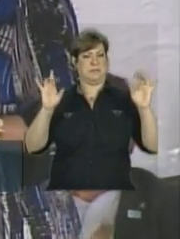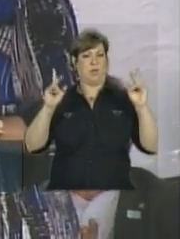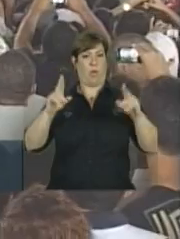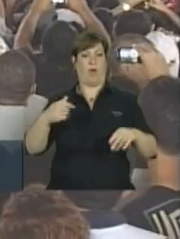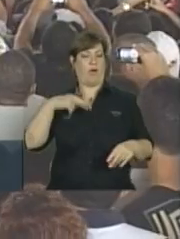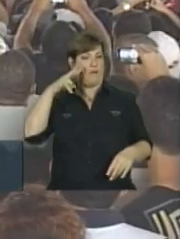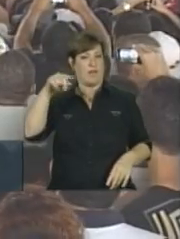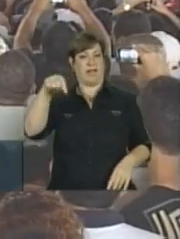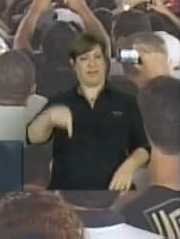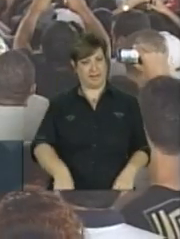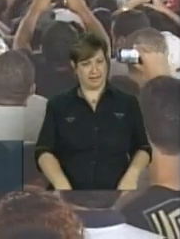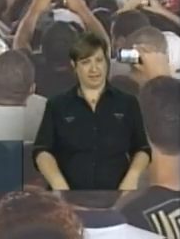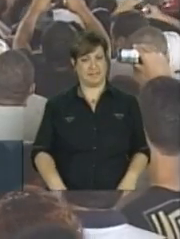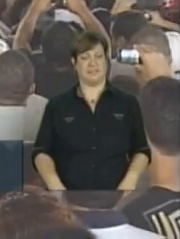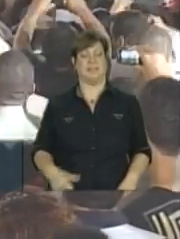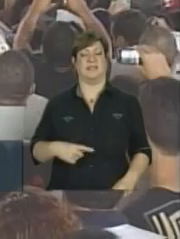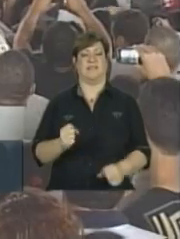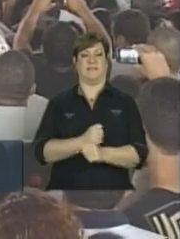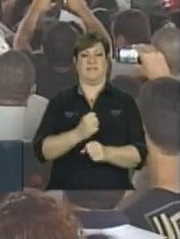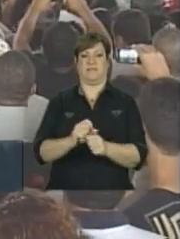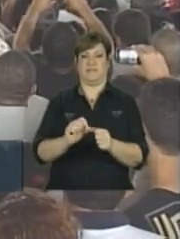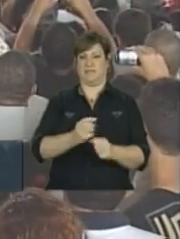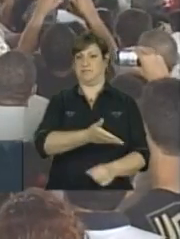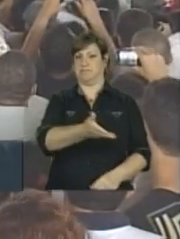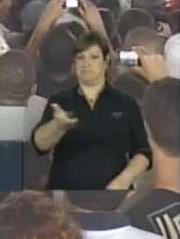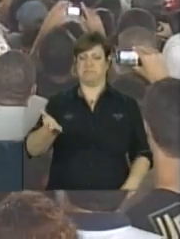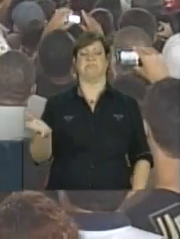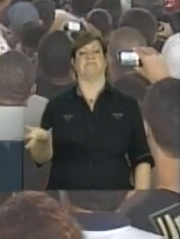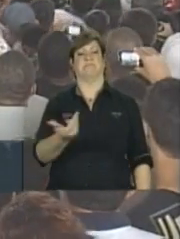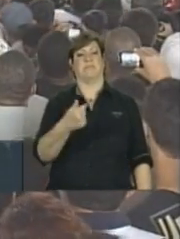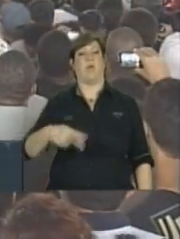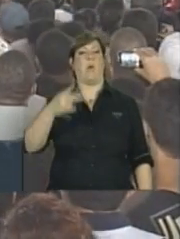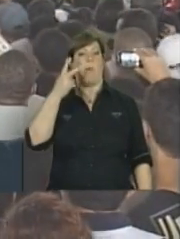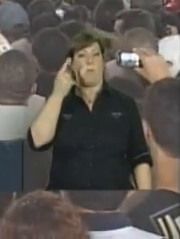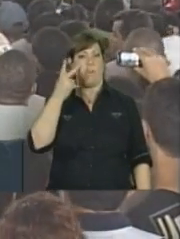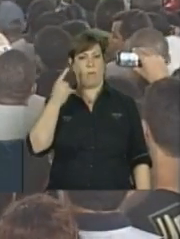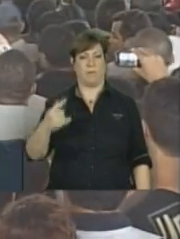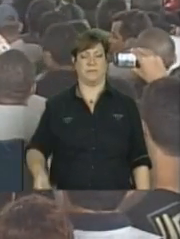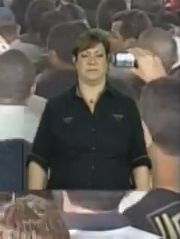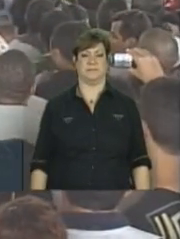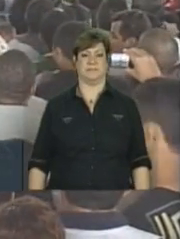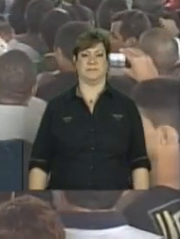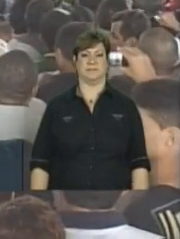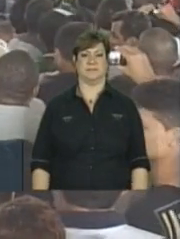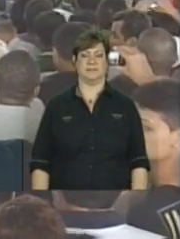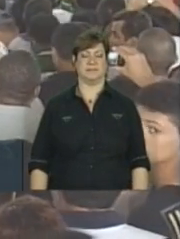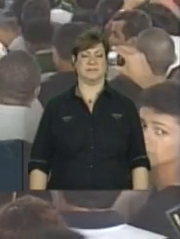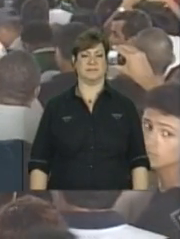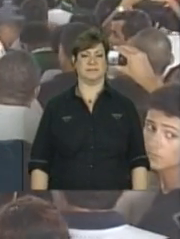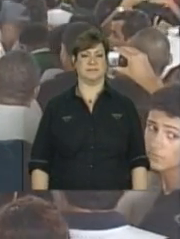que eu vejo aqui sendo construída em Fortaleza.